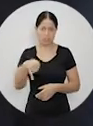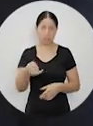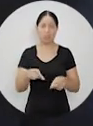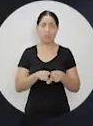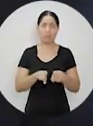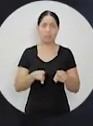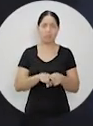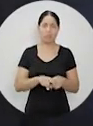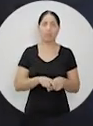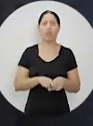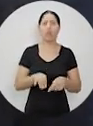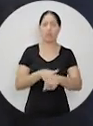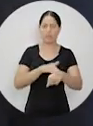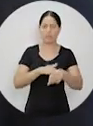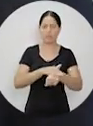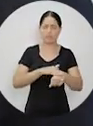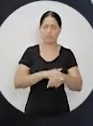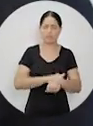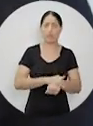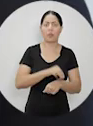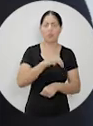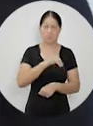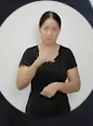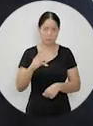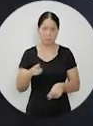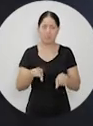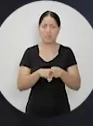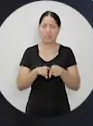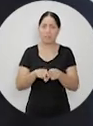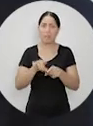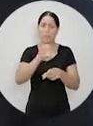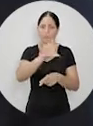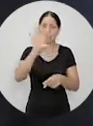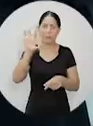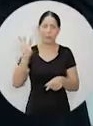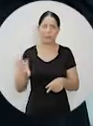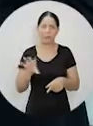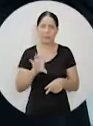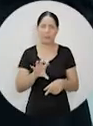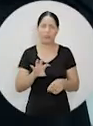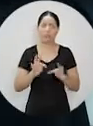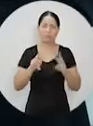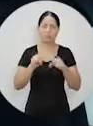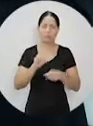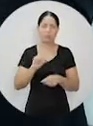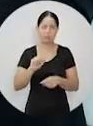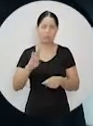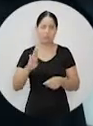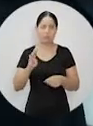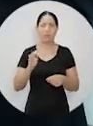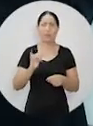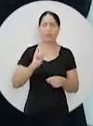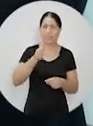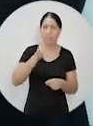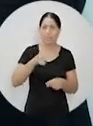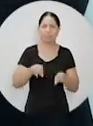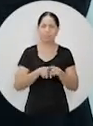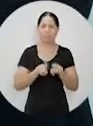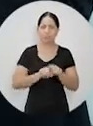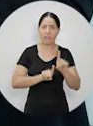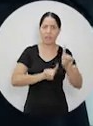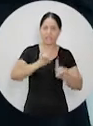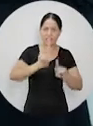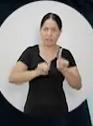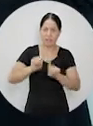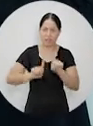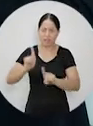Conselho Nacional do Ministério Público, conversar incessantemente com todos os conselhos regionais, para que nós possamos trabalhar com dados, trabalhar com